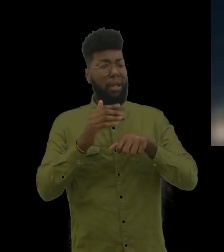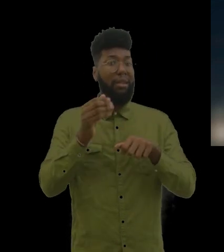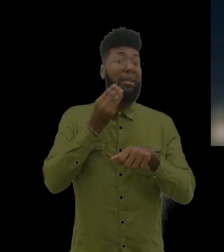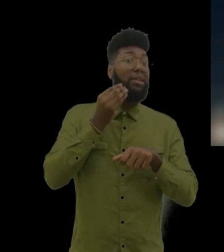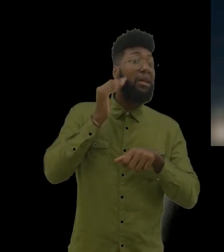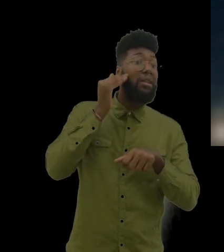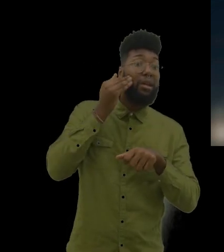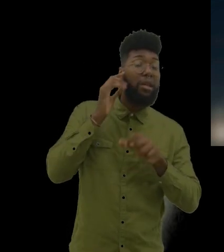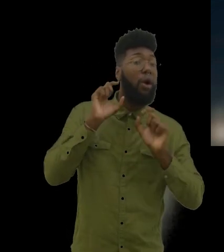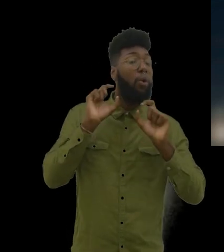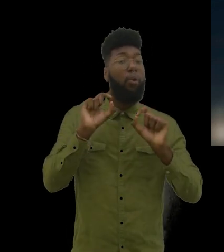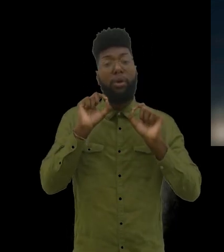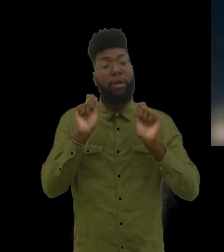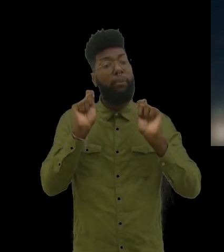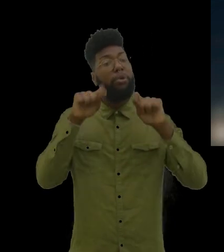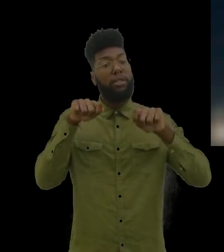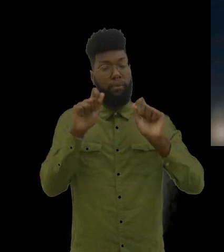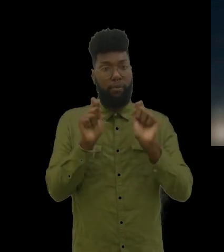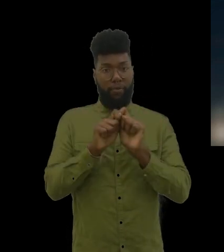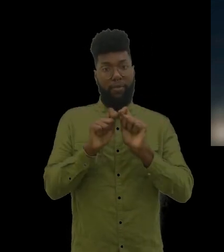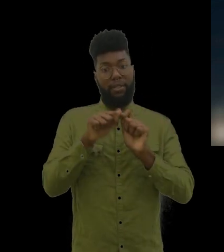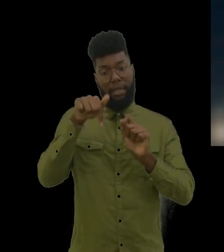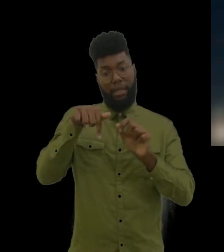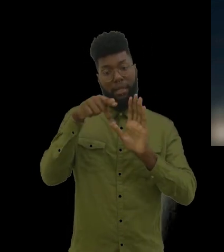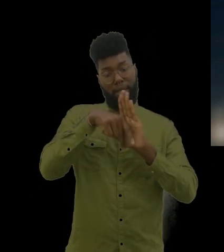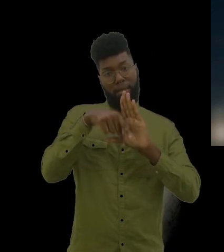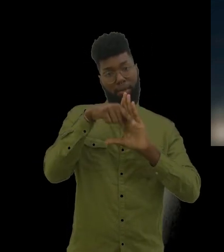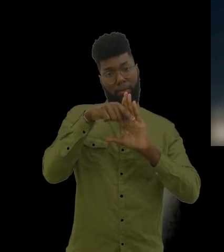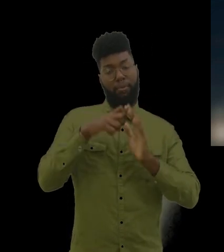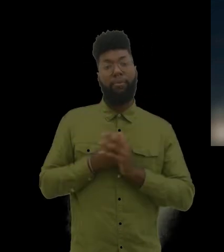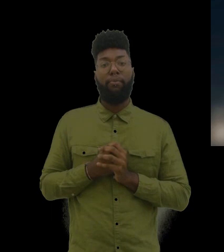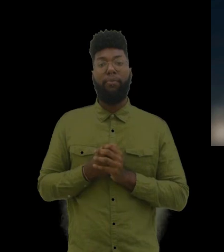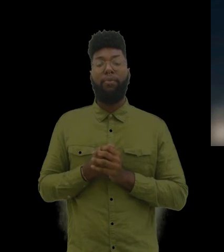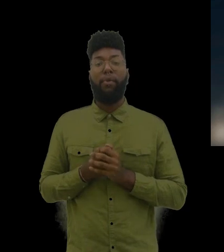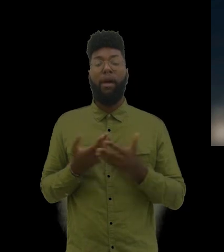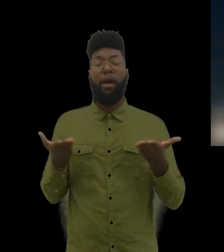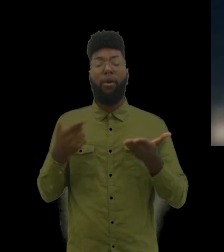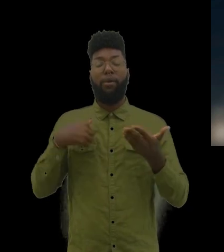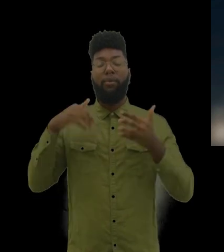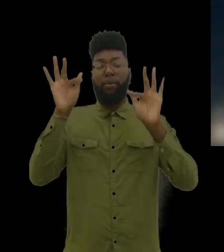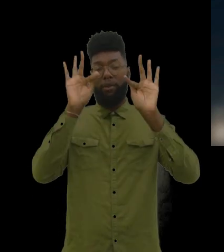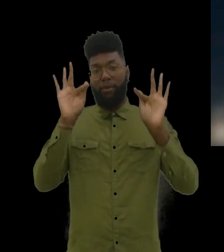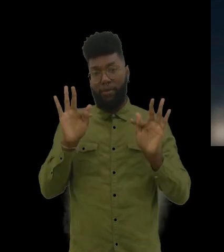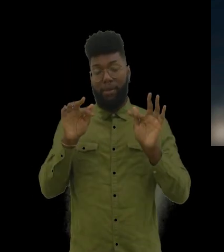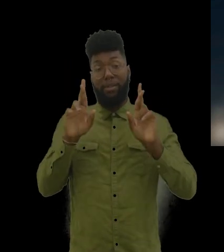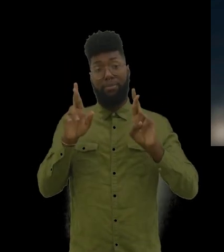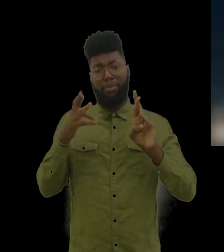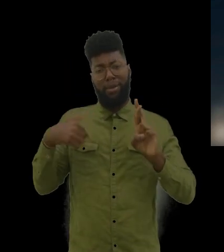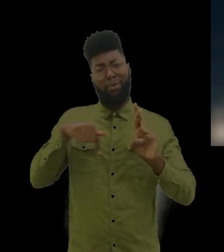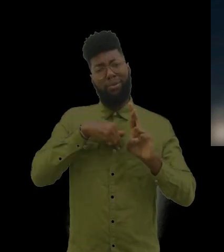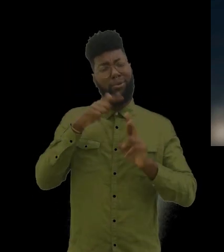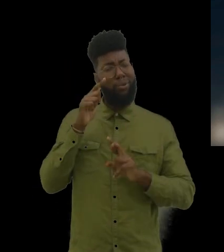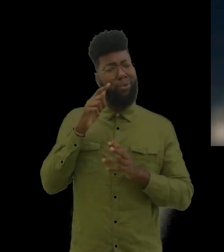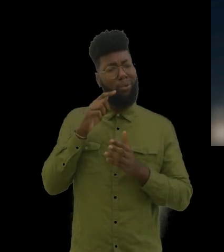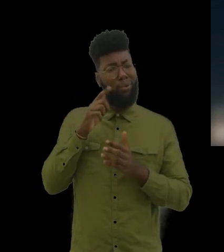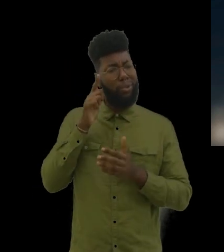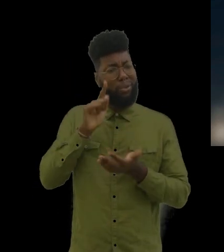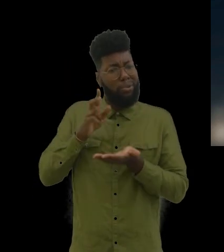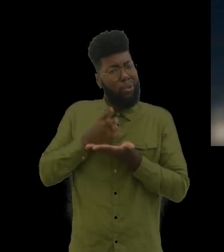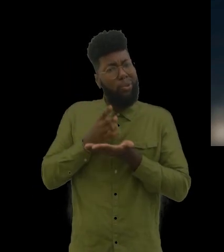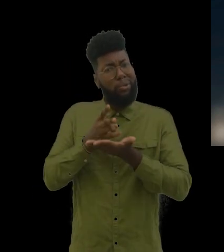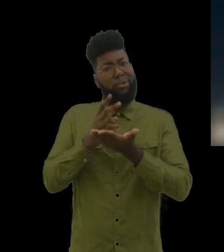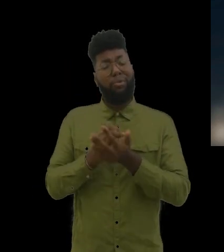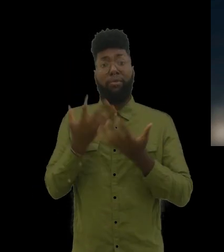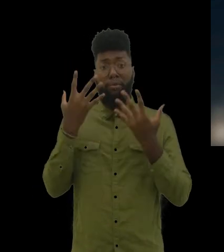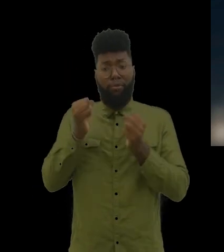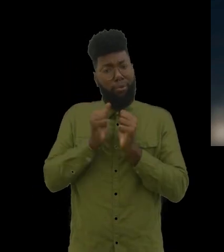Mas eu estou bem feliz com tudo e espero que a gente consiga aí tocar esse barco juntos aí, tá? Obrigado aí, Ana, por estar com a gente, Tamo junto. E